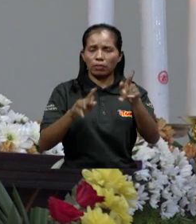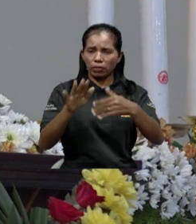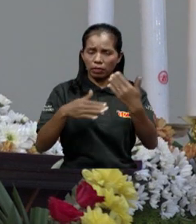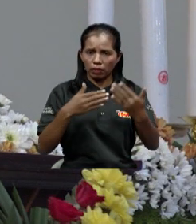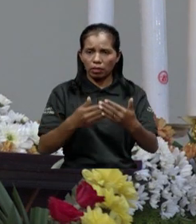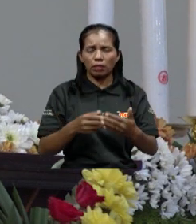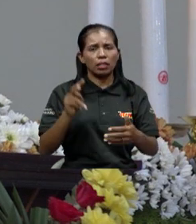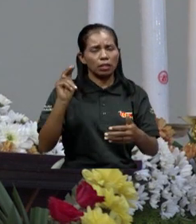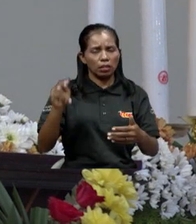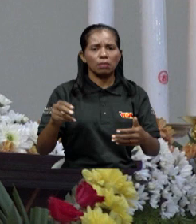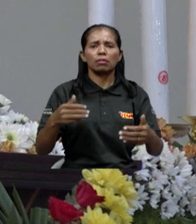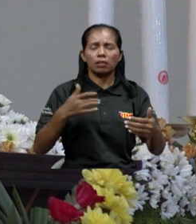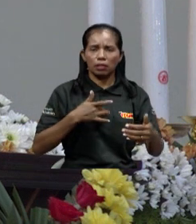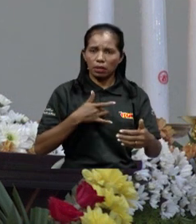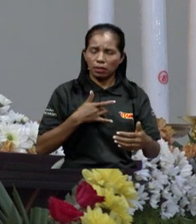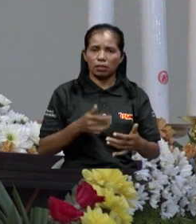nunemos confissão,